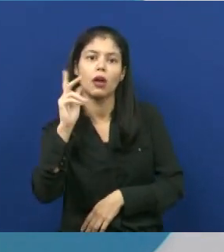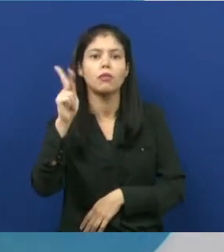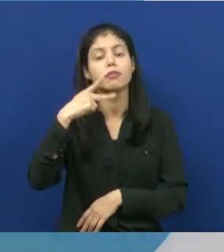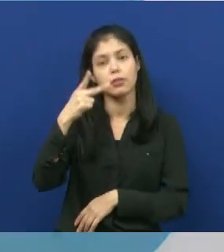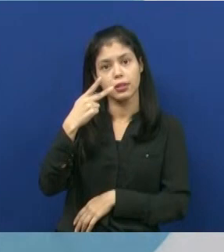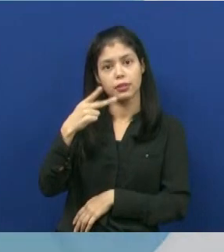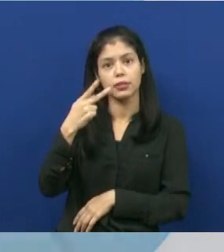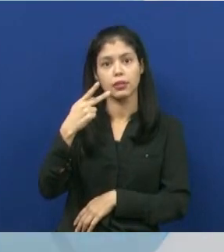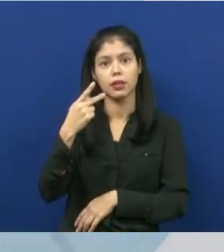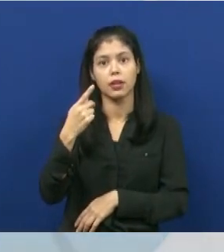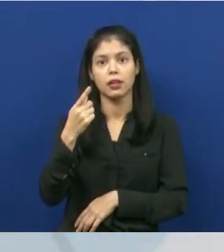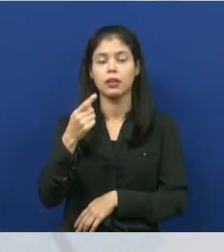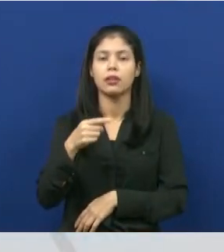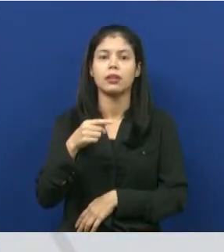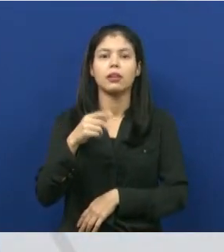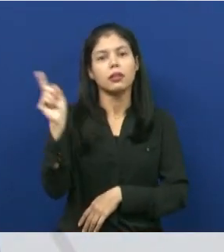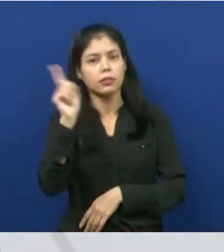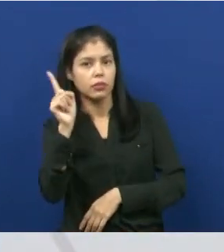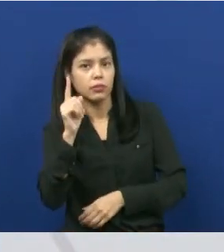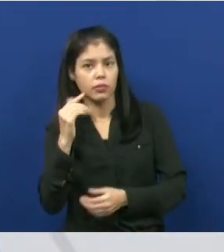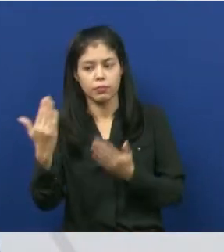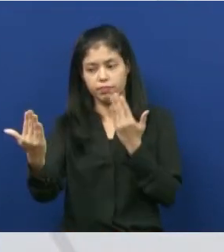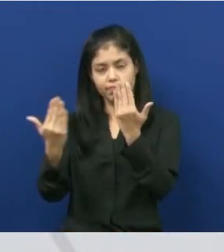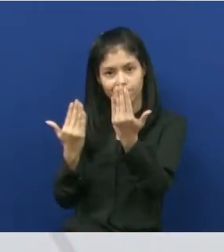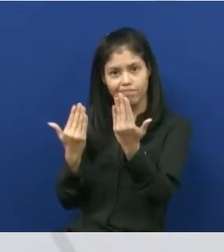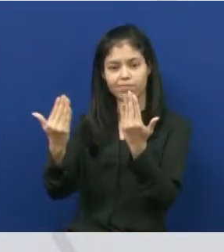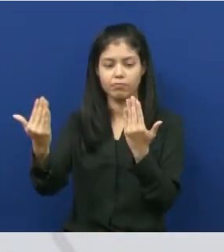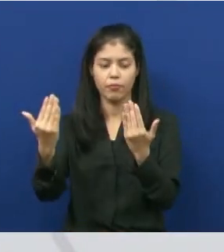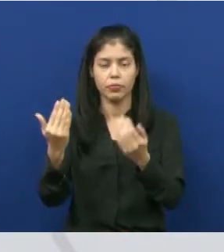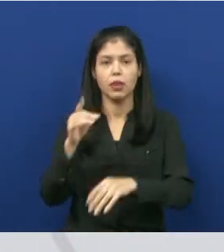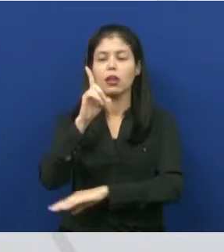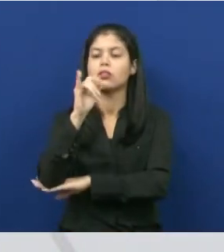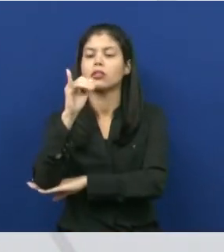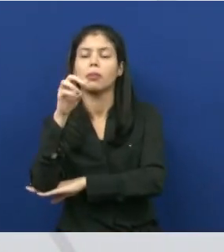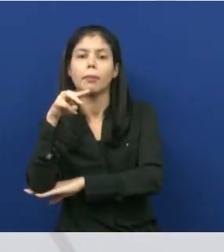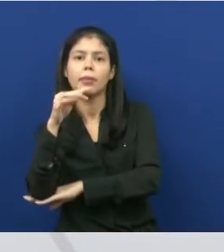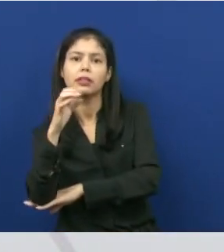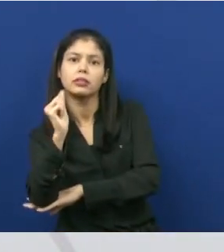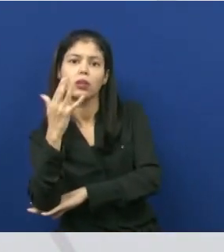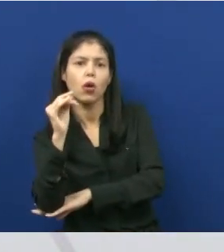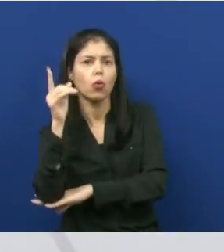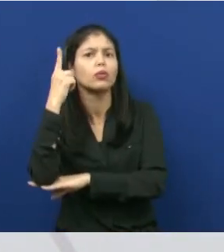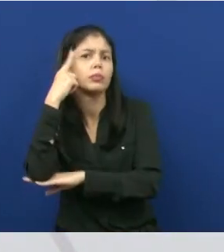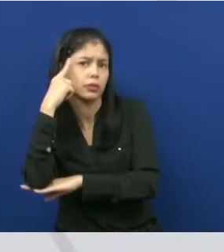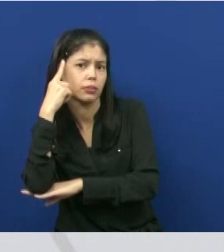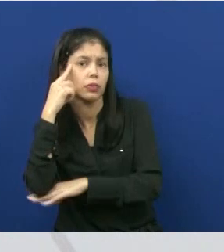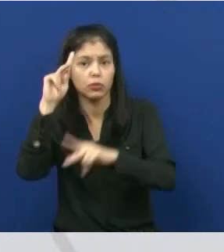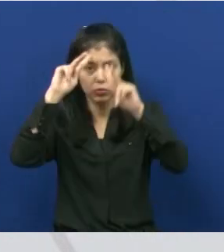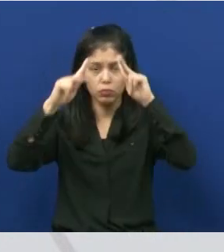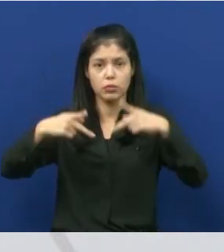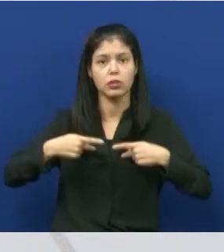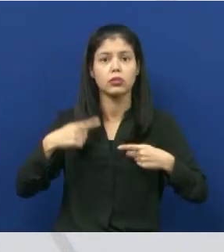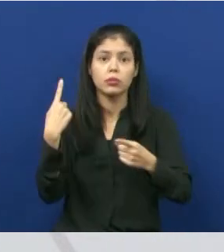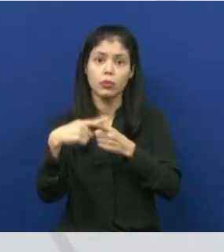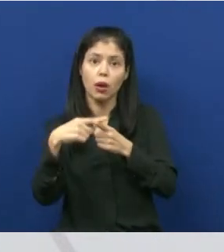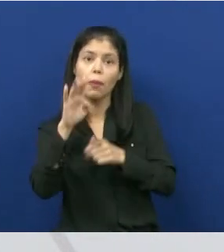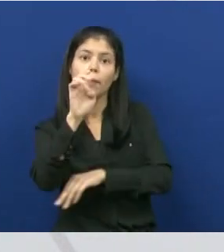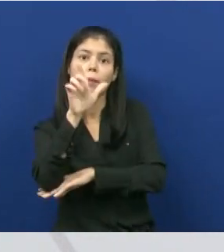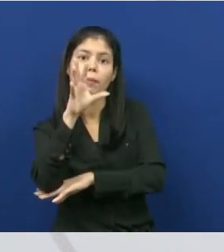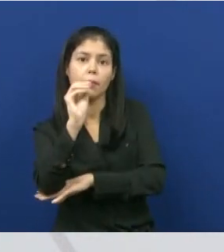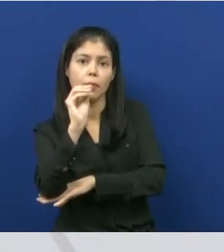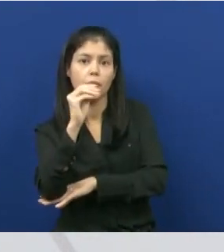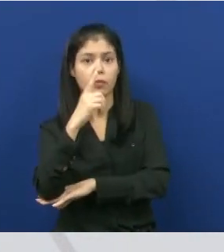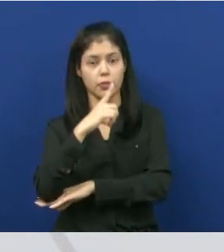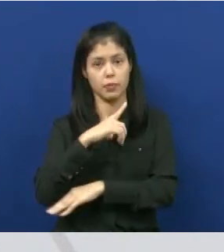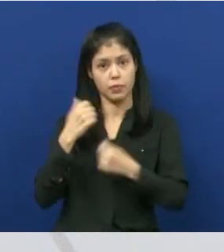afirma que não está relacionando a dimensão da racionalidade humana, porque o belo tem a